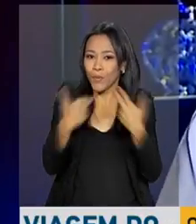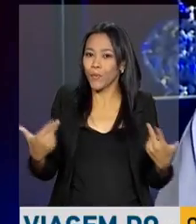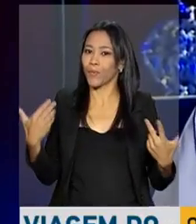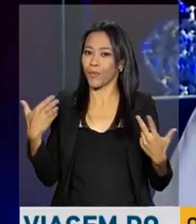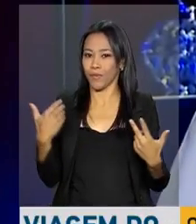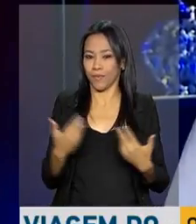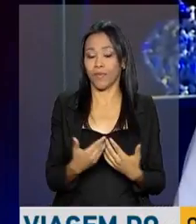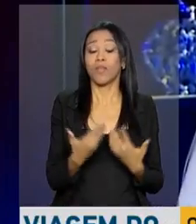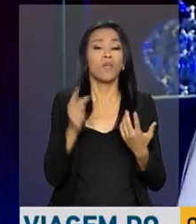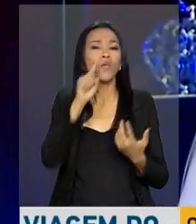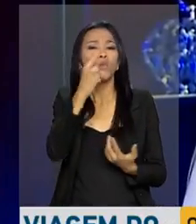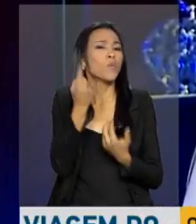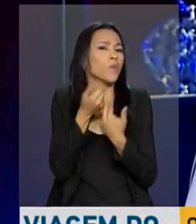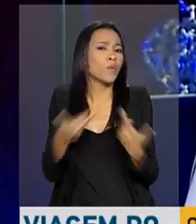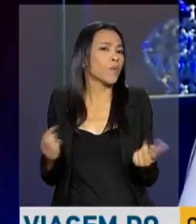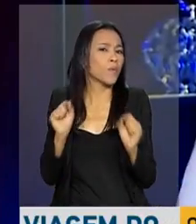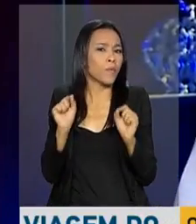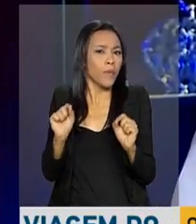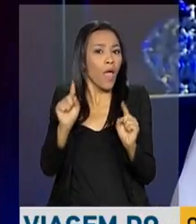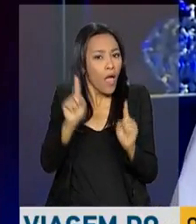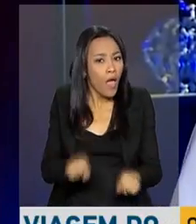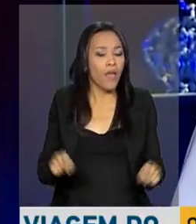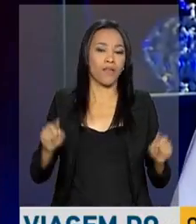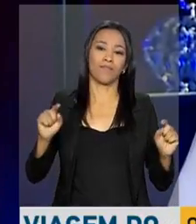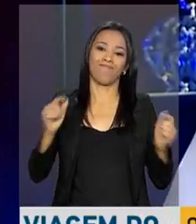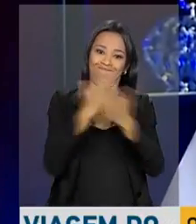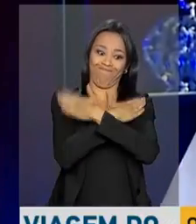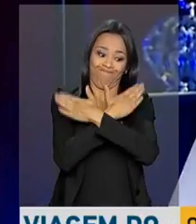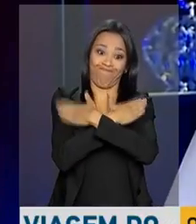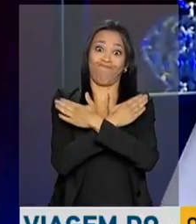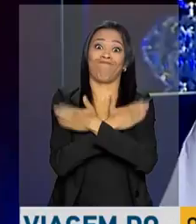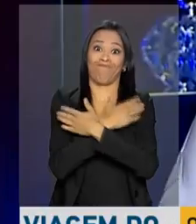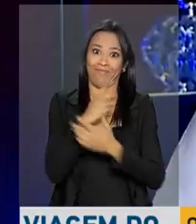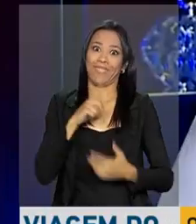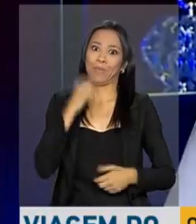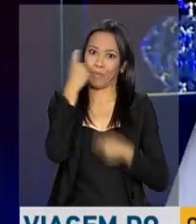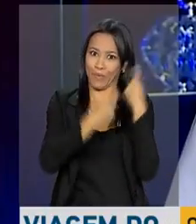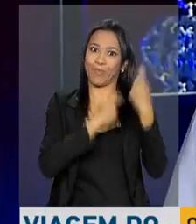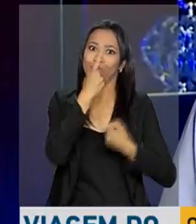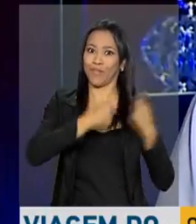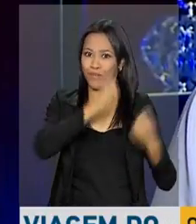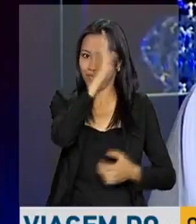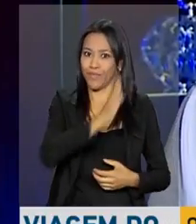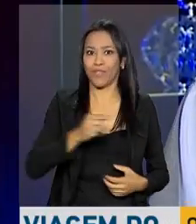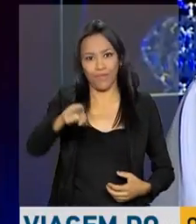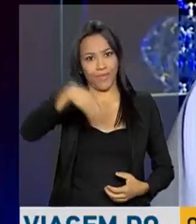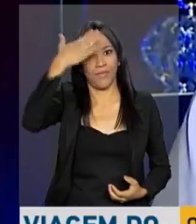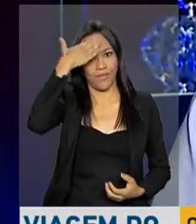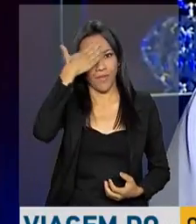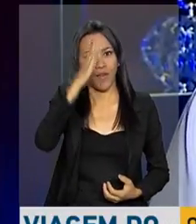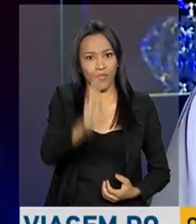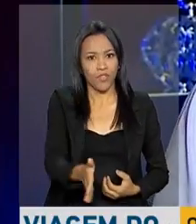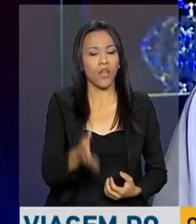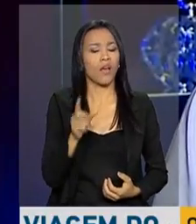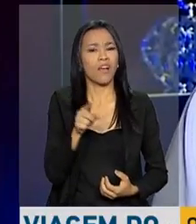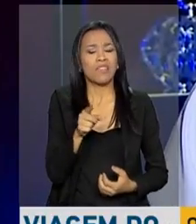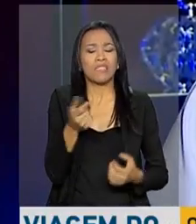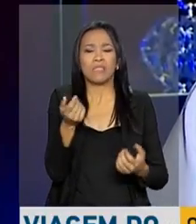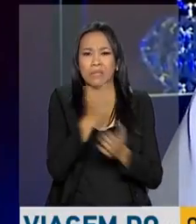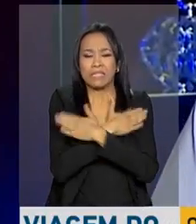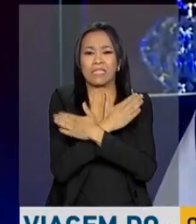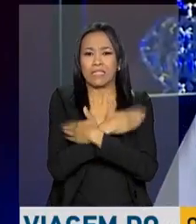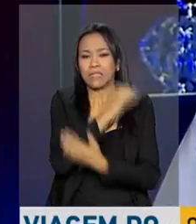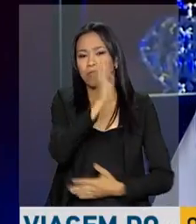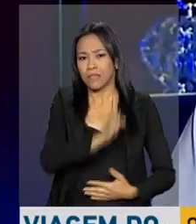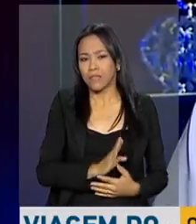uma delas diz respeito ao desemprego é uma grande preocupação você sabe dos trabalhadores brasileiros por desemprego no nosso país